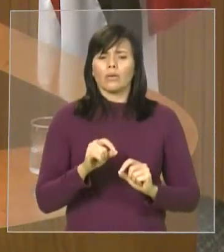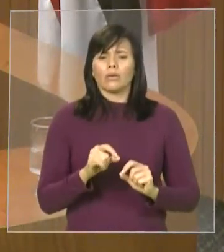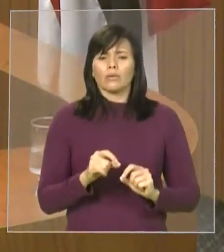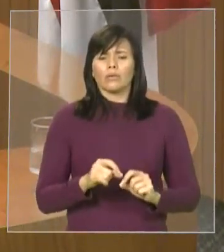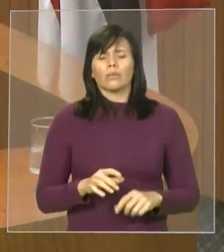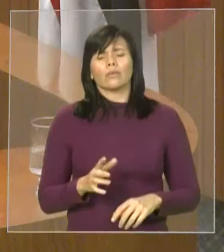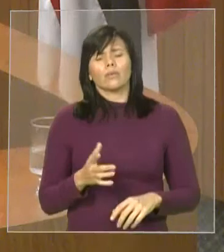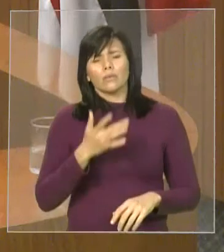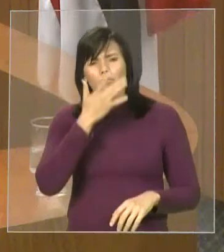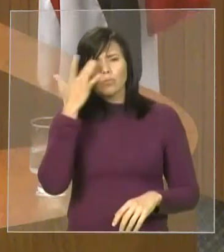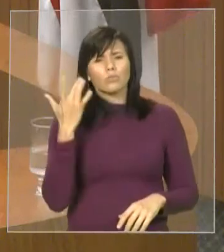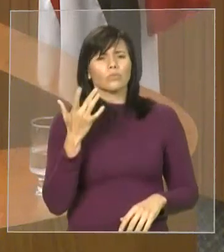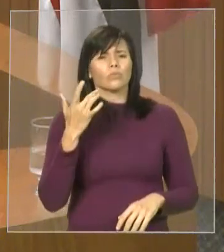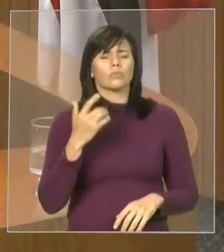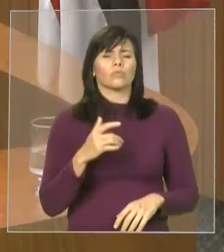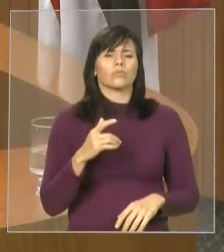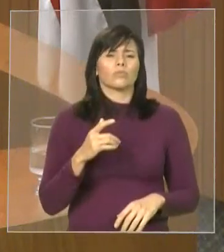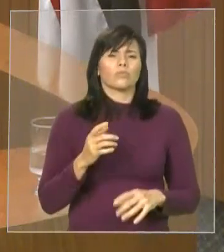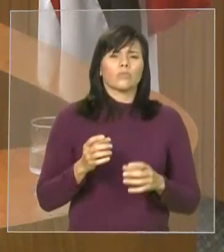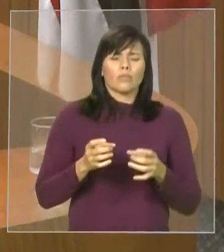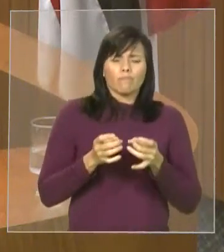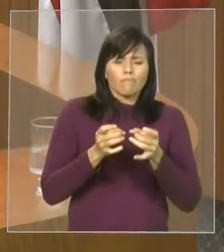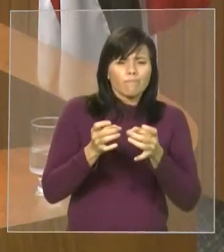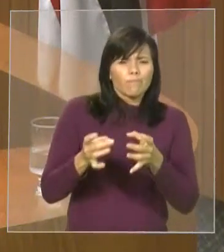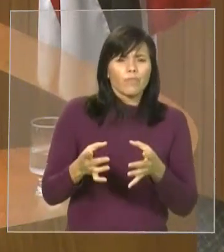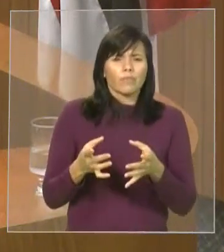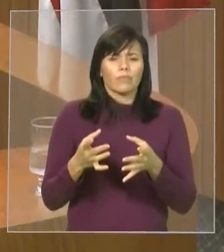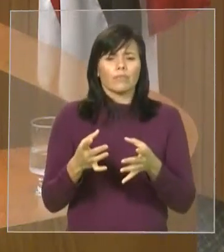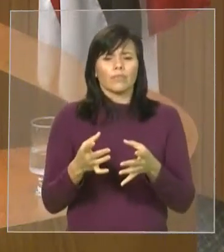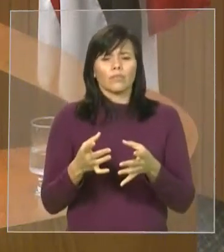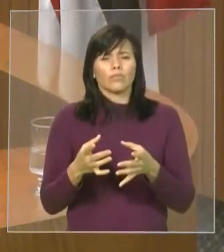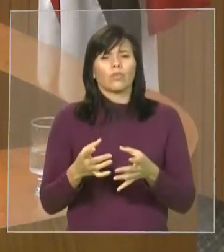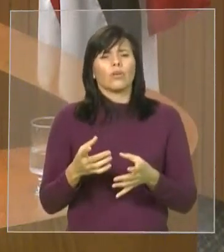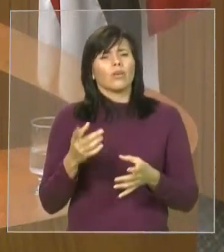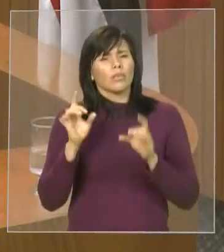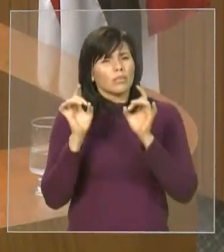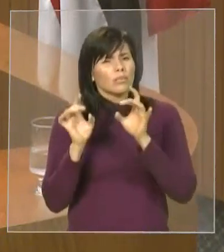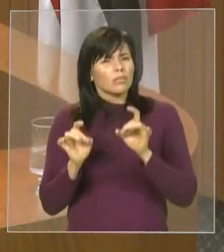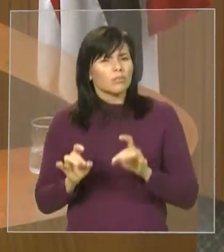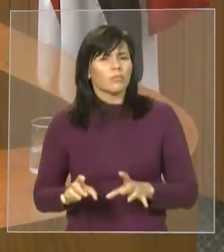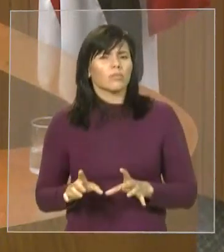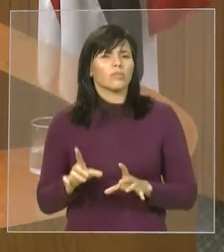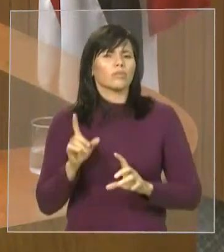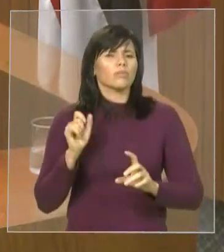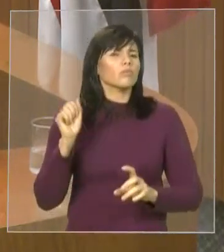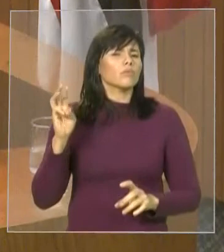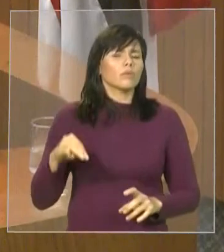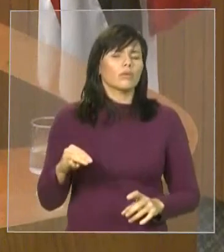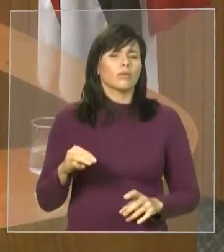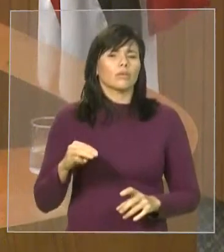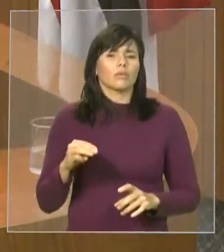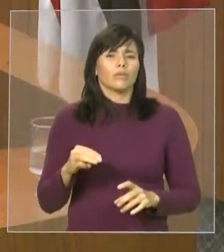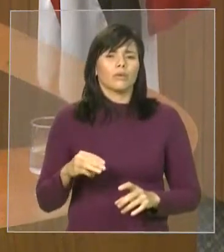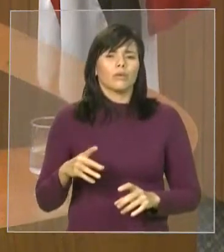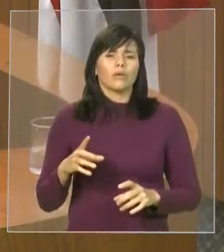do Maranhão e, especialmente, os pequenos comerciantes do Maranhão. E já